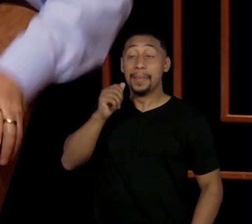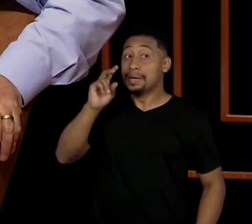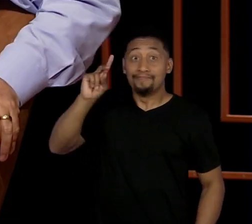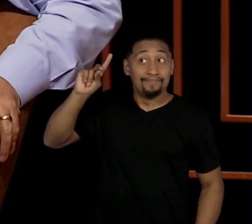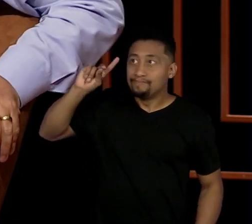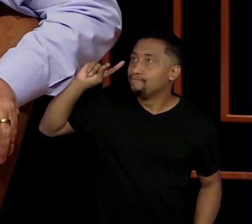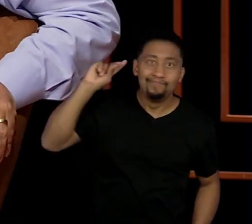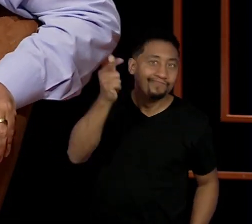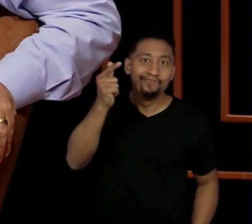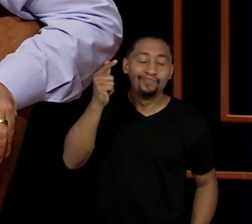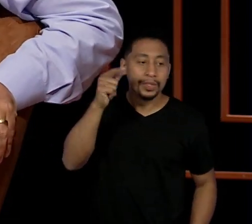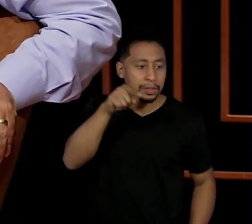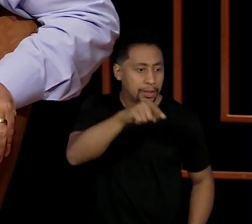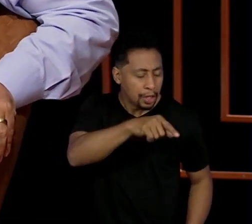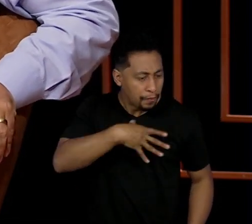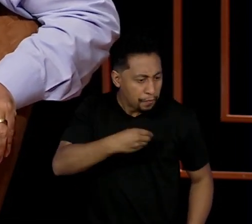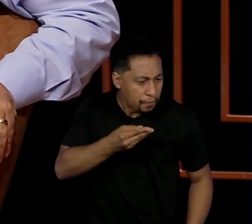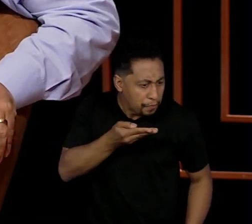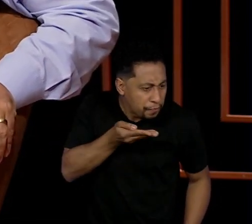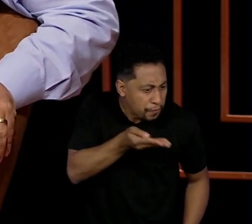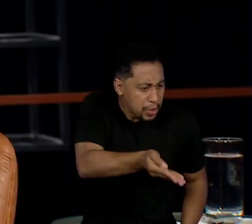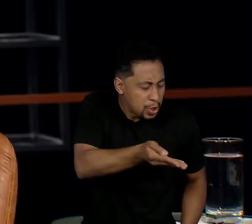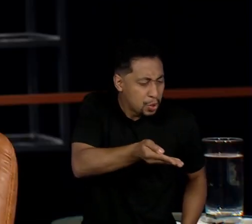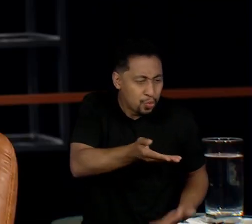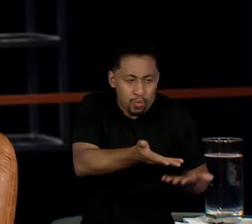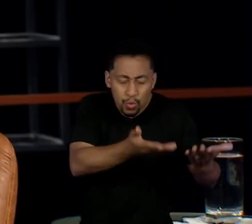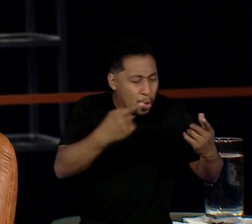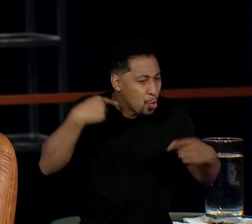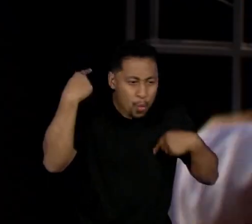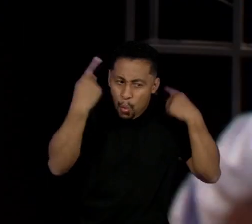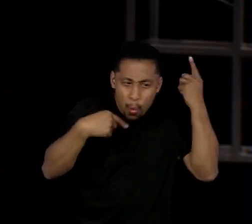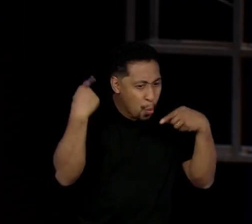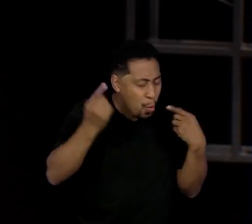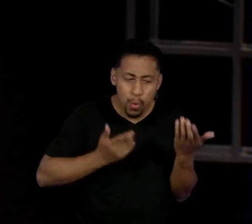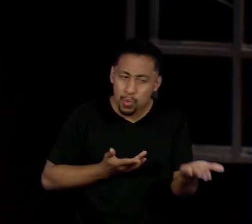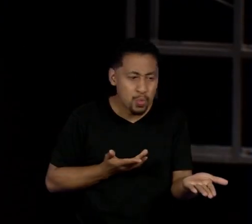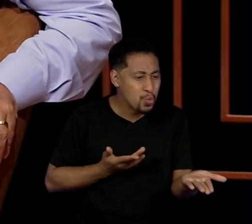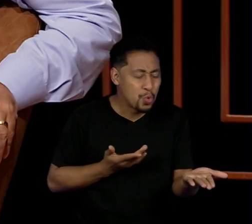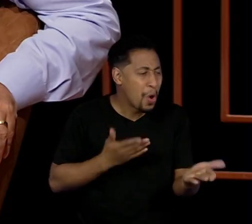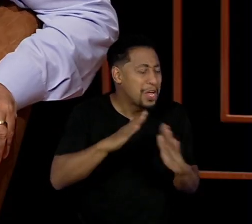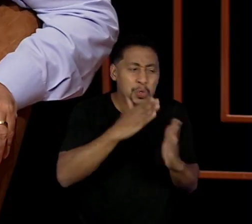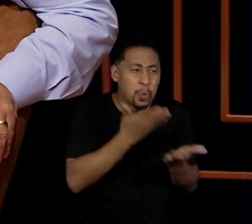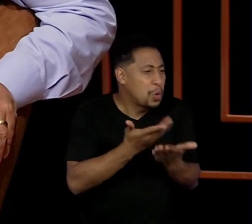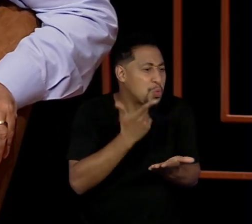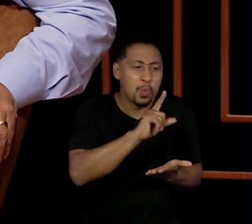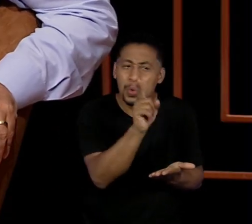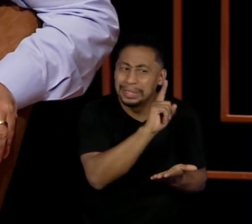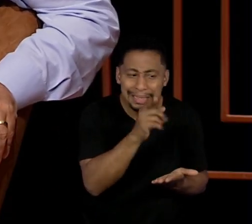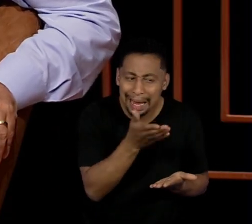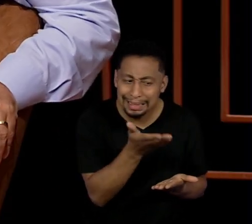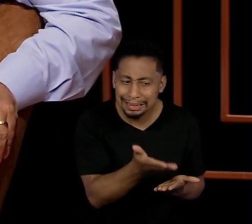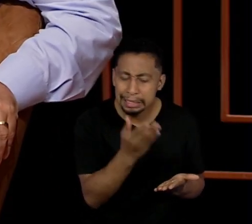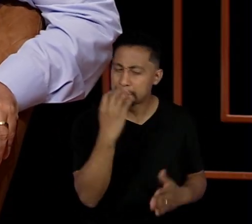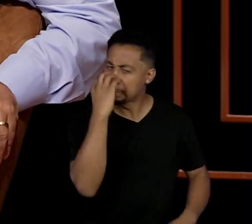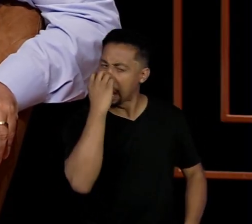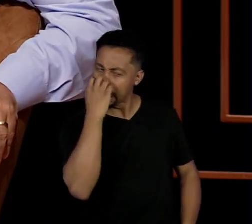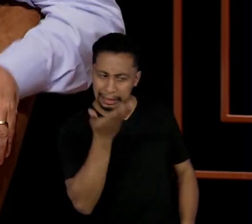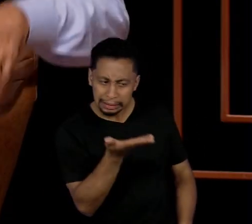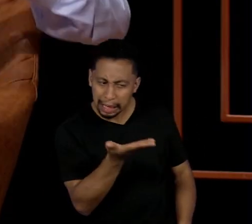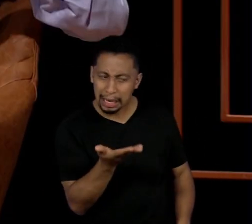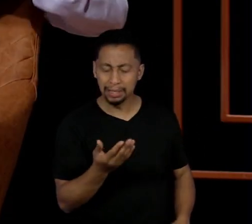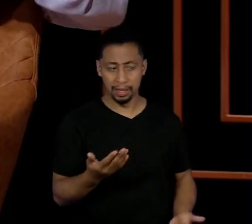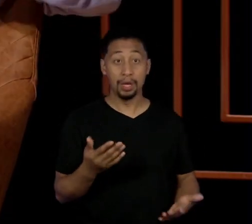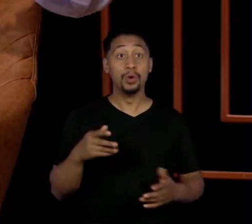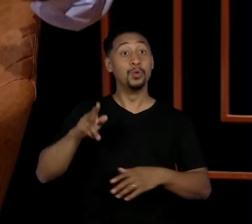esse cara é muito filho desencapado. Esse cara não dá certo em porcaria nenhuma, faz palhaçada na aula, tanto que os